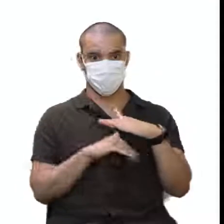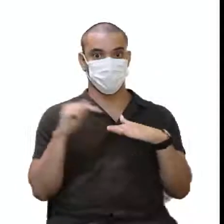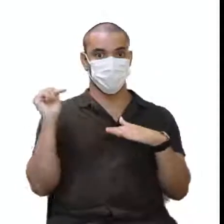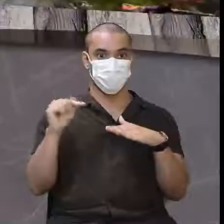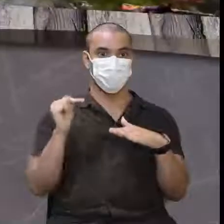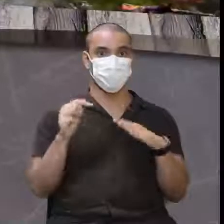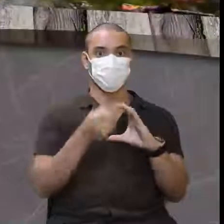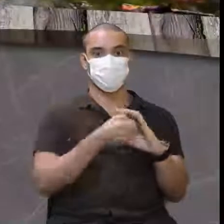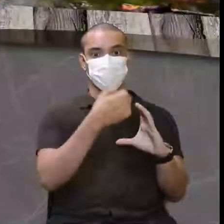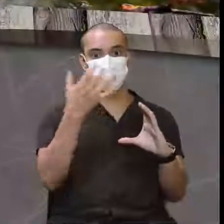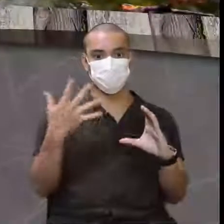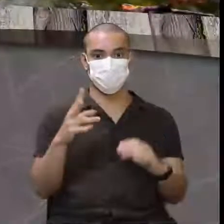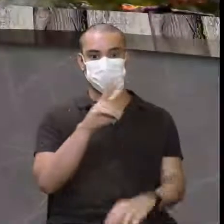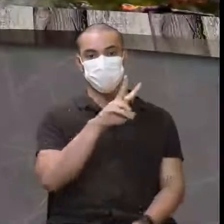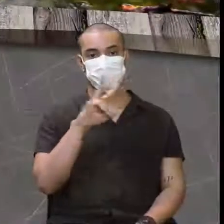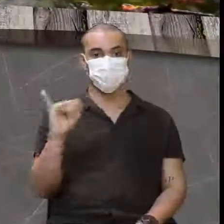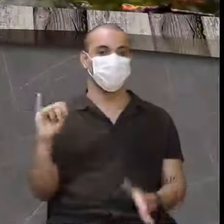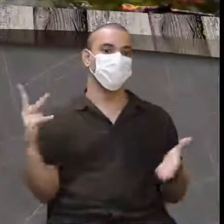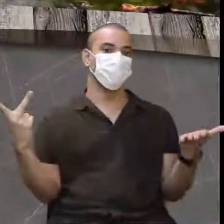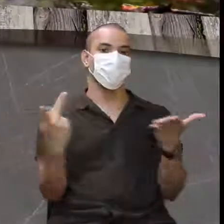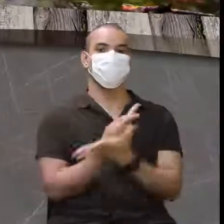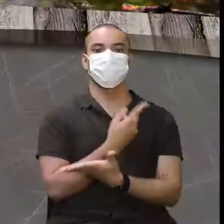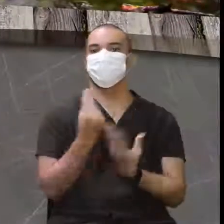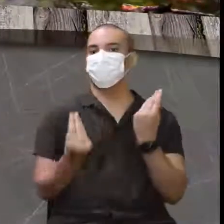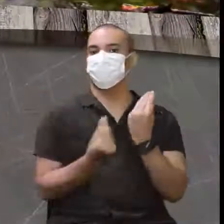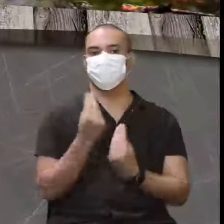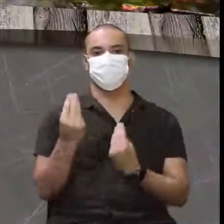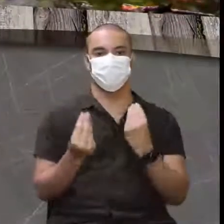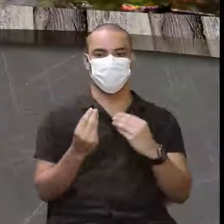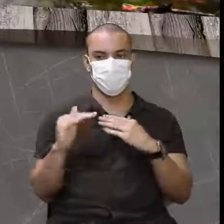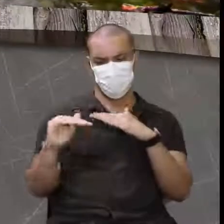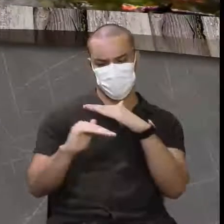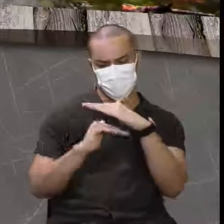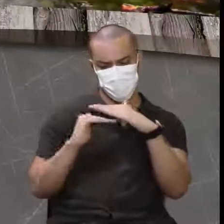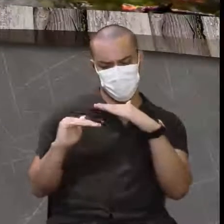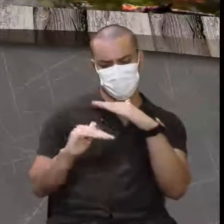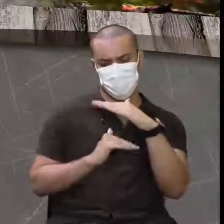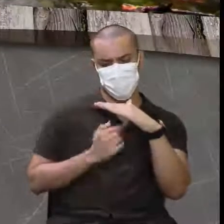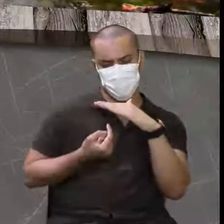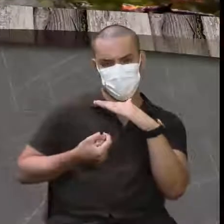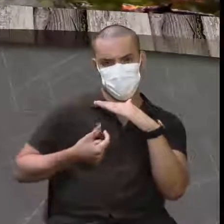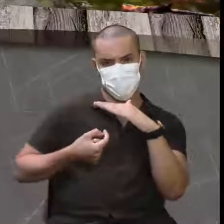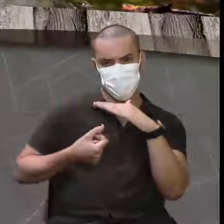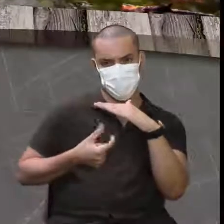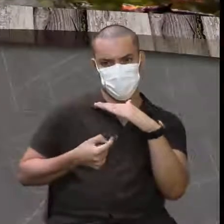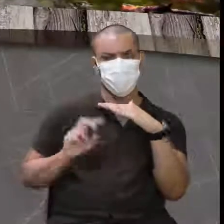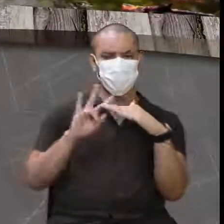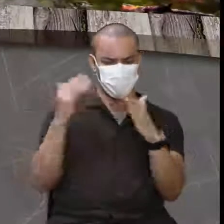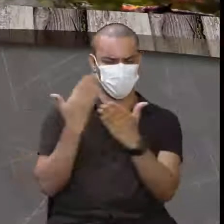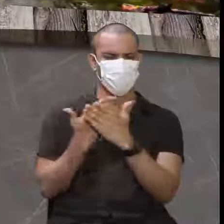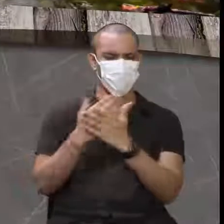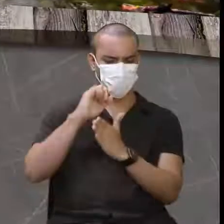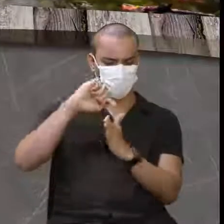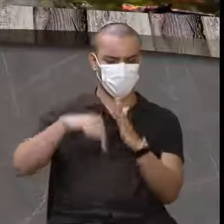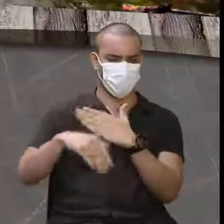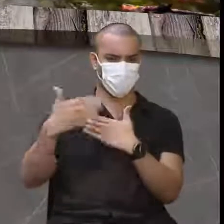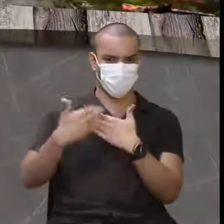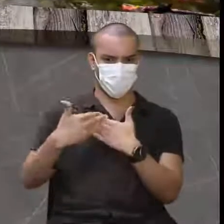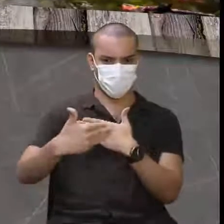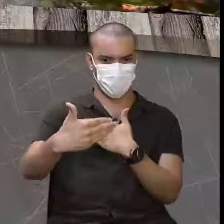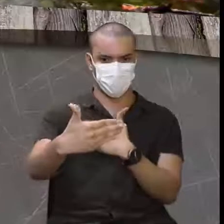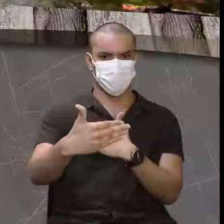características recessivas, elas vão se manifestar menos acentuadamente. Ou, a gente vai ver isso pra frente, tá, galera?